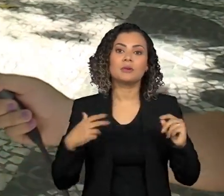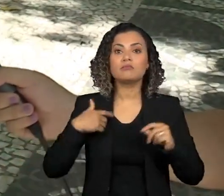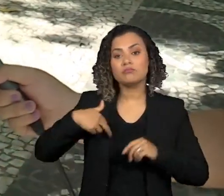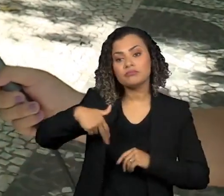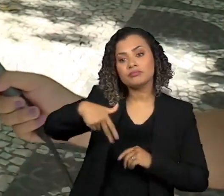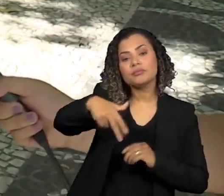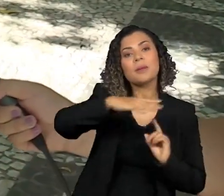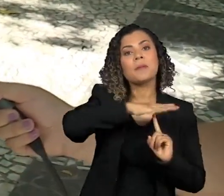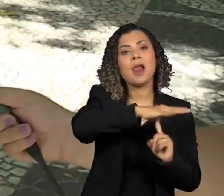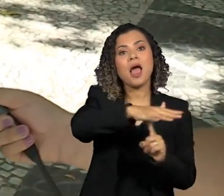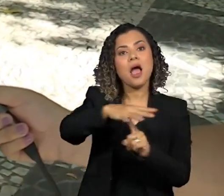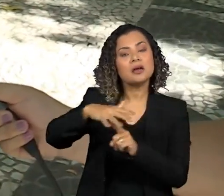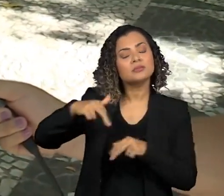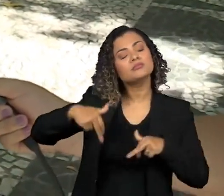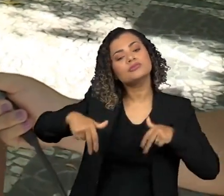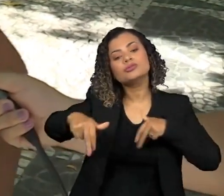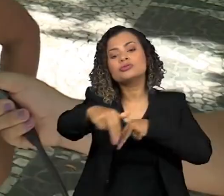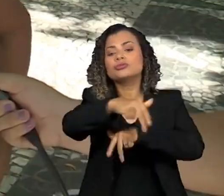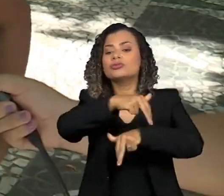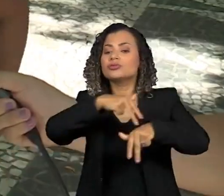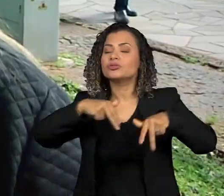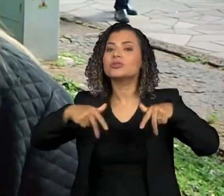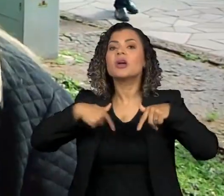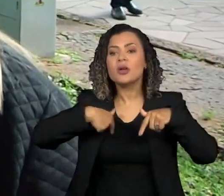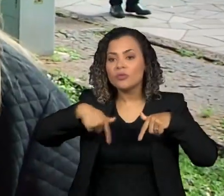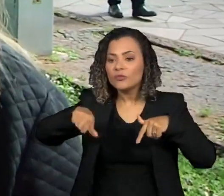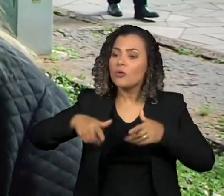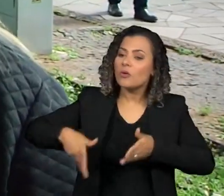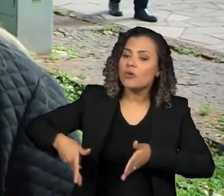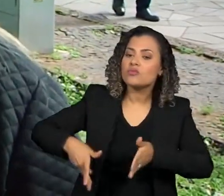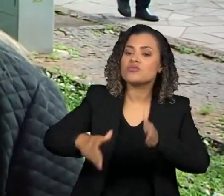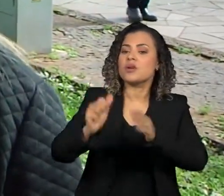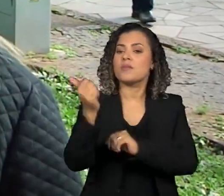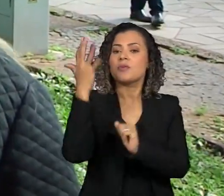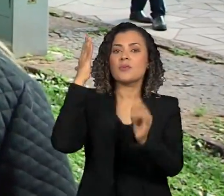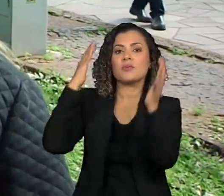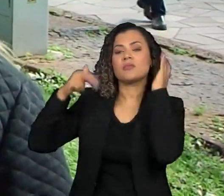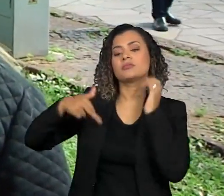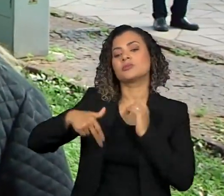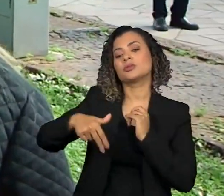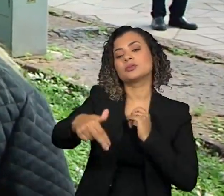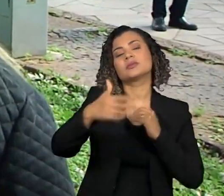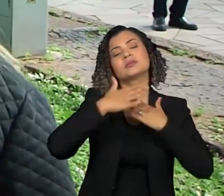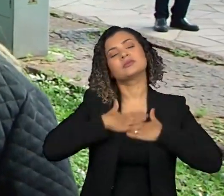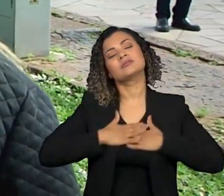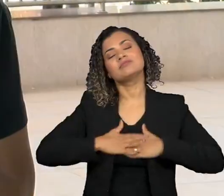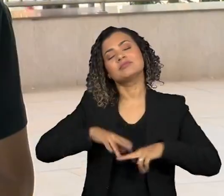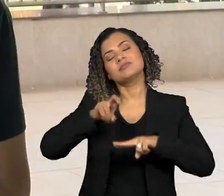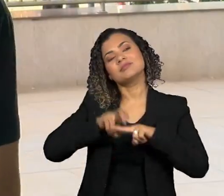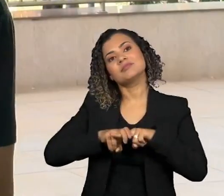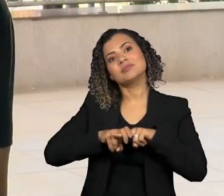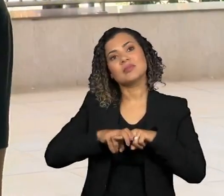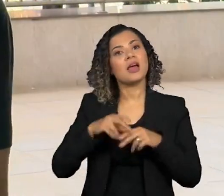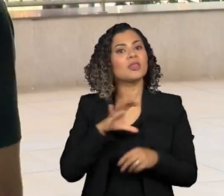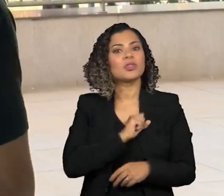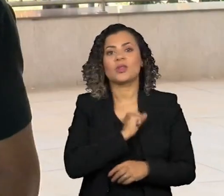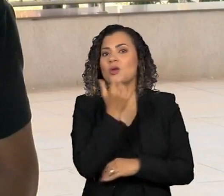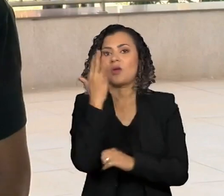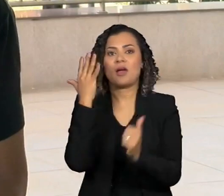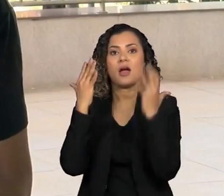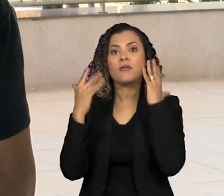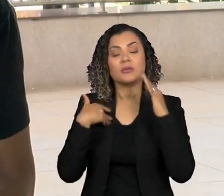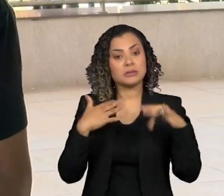praça, vou ao bosque. Descanso, eu sento, eu adoro o ar. A gente vive numa cidade